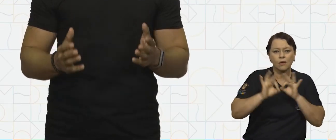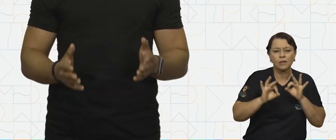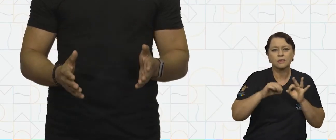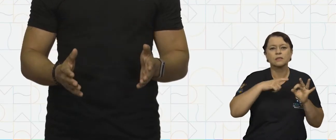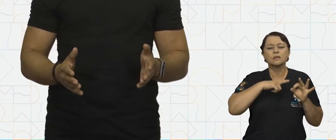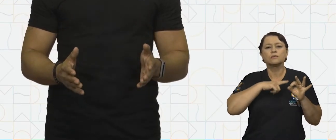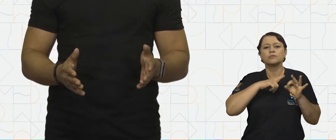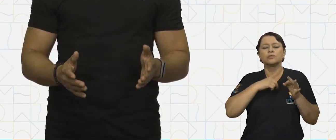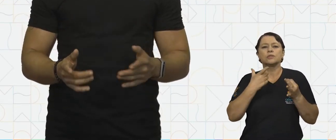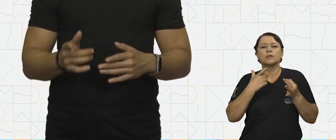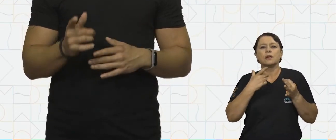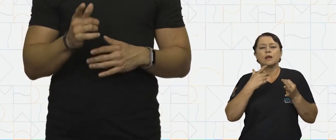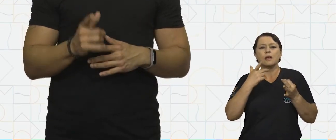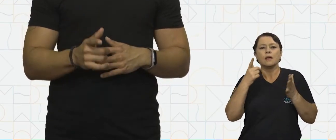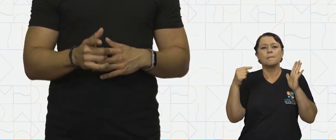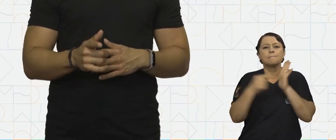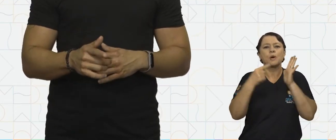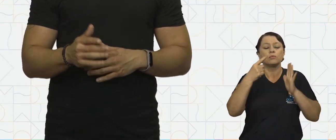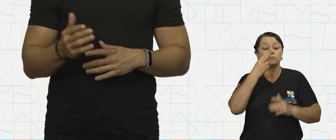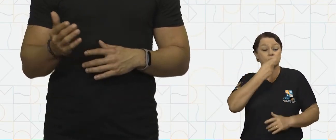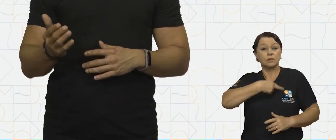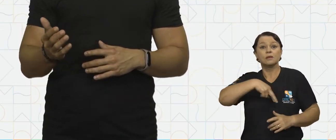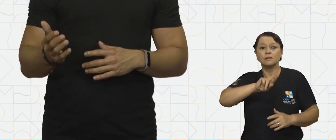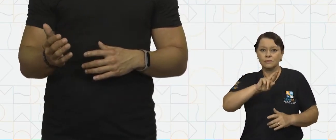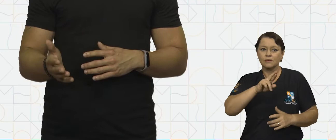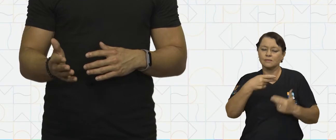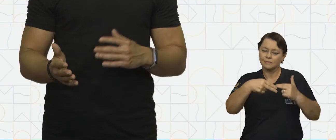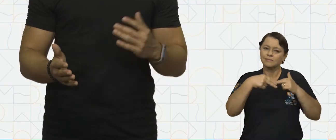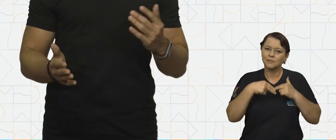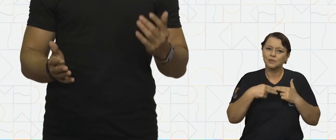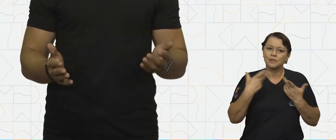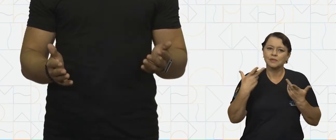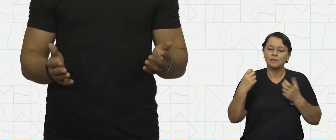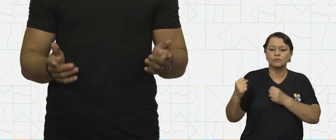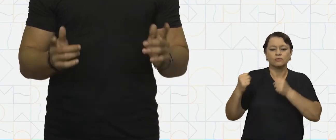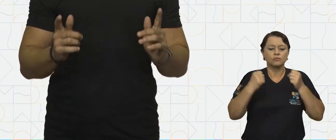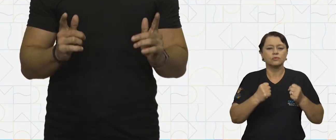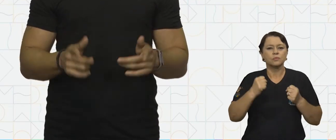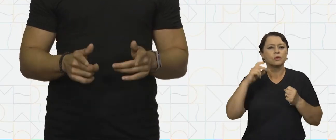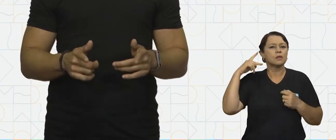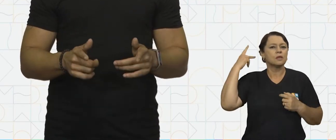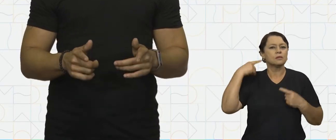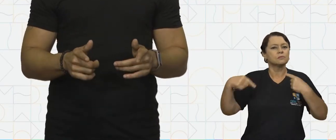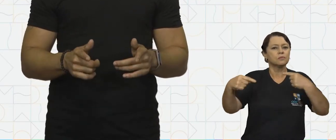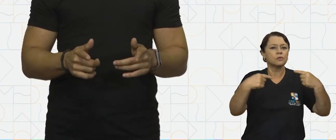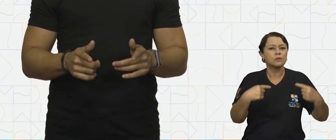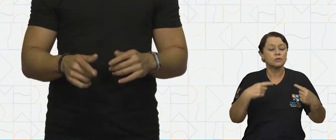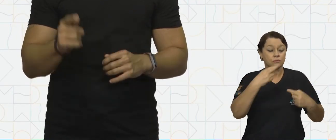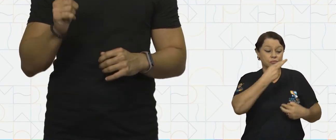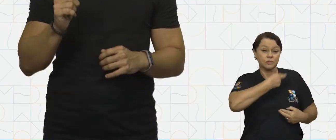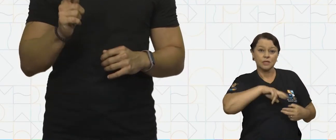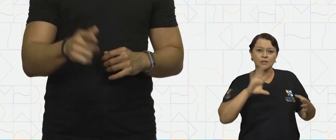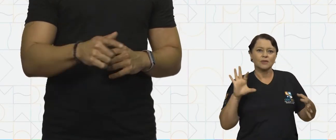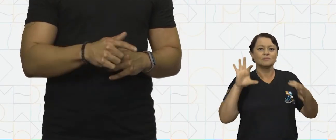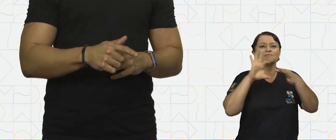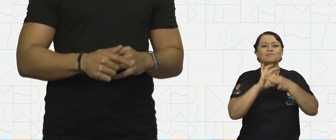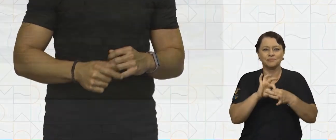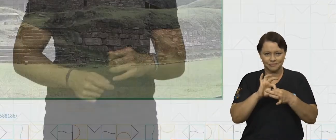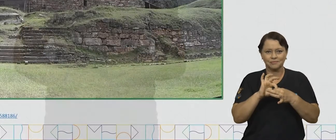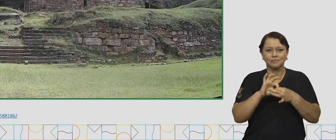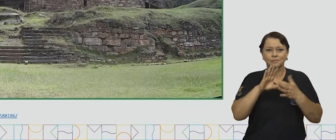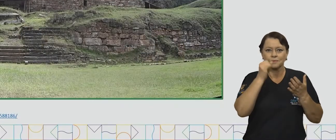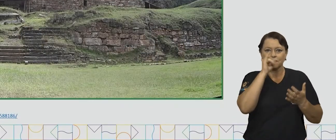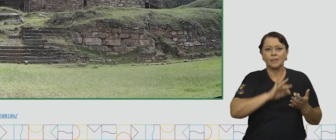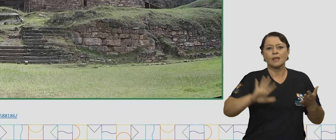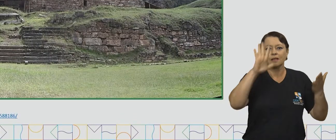fatores religiosos. Por isso, os poderes políticos e religiosos estavam ligados. Nessa